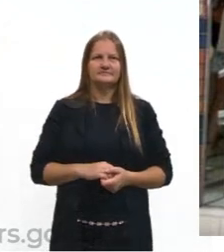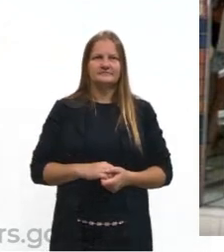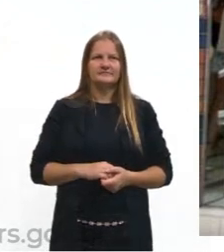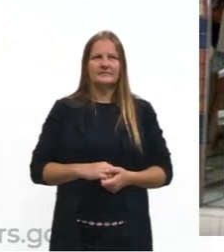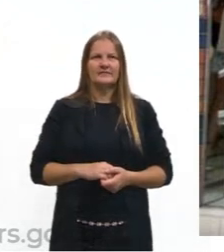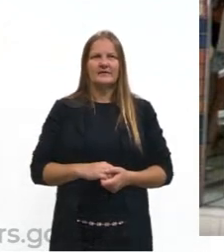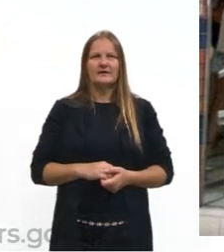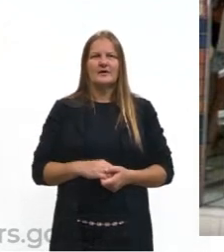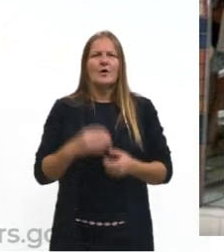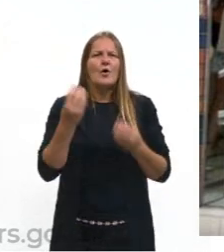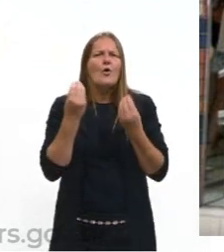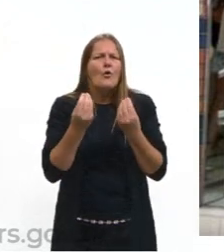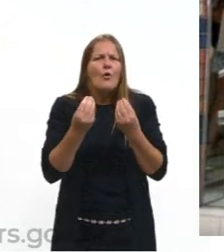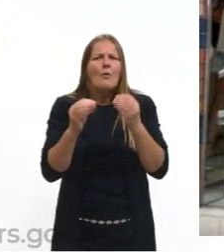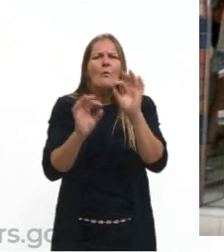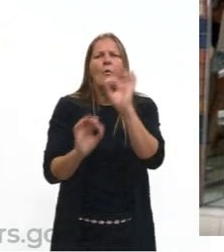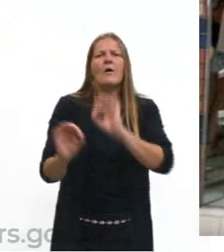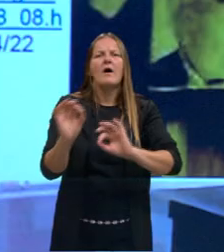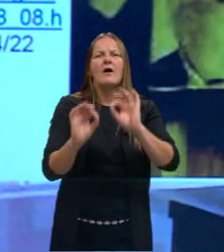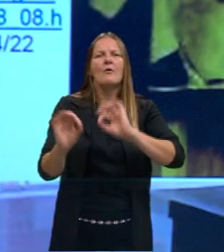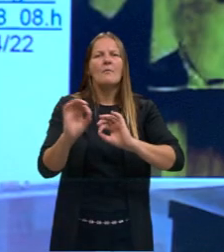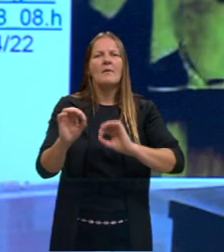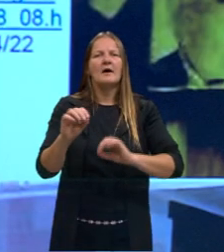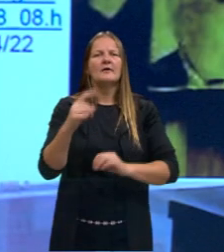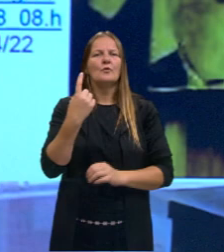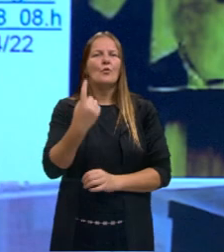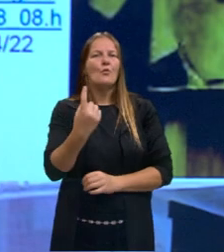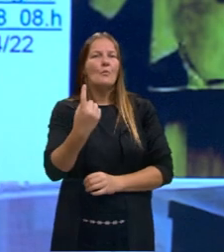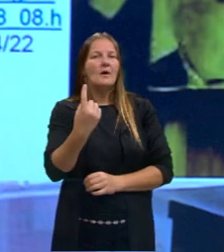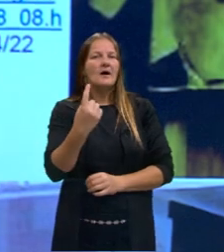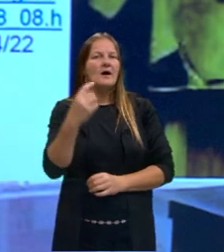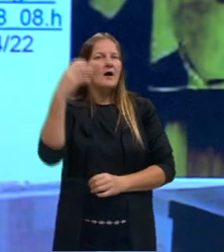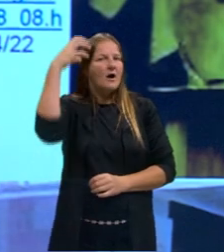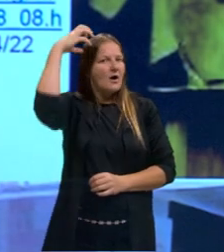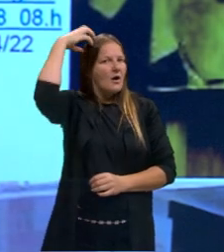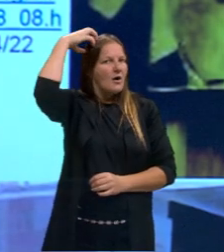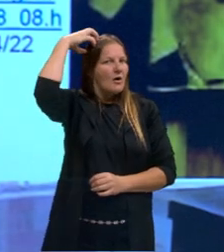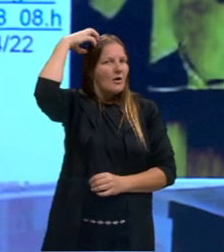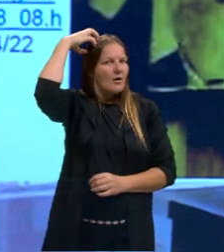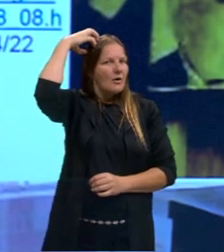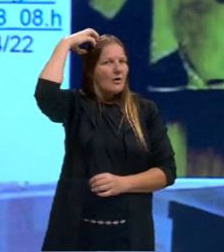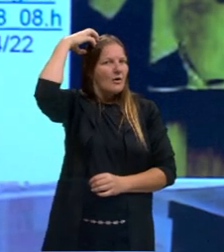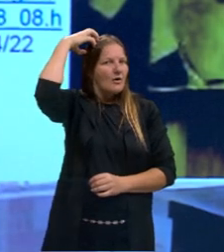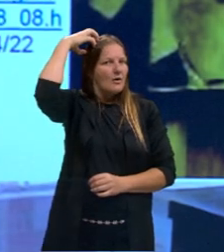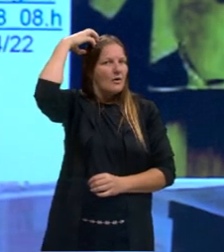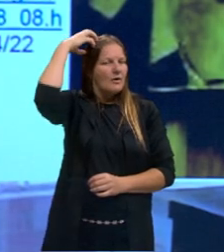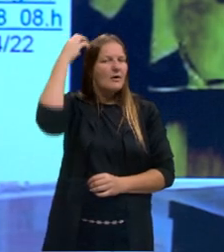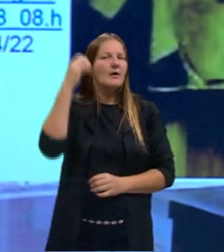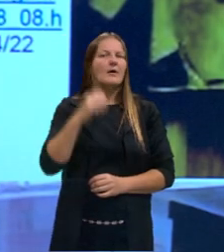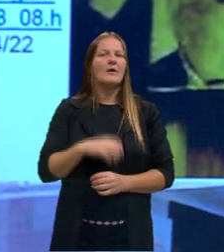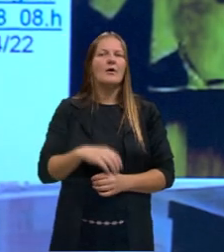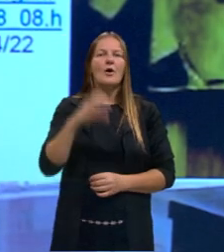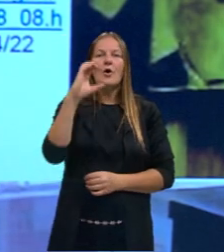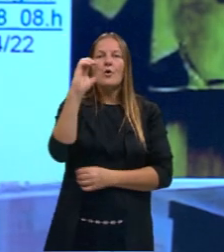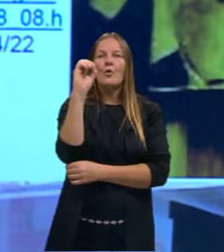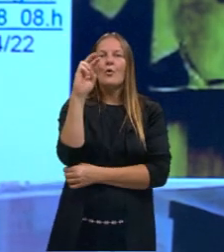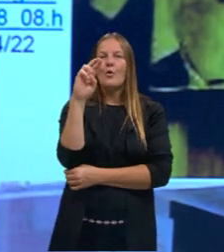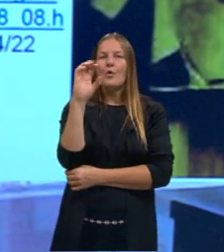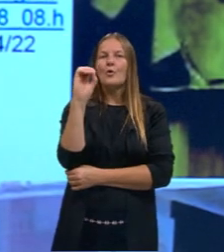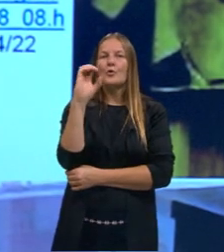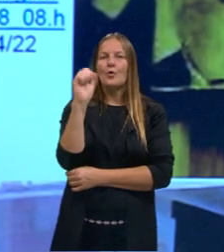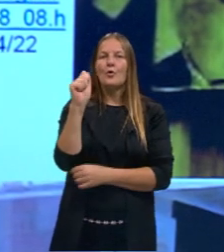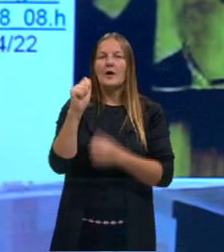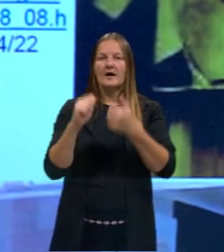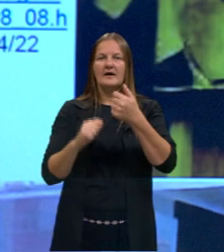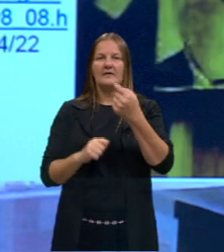como arrumar uma coroa assistência funerária o coroa ali